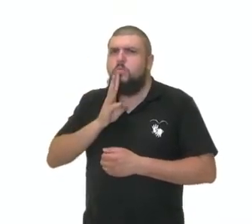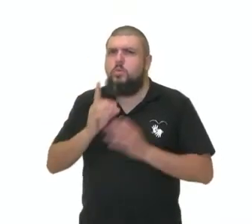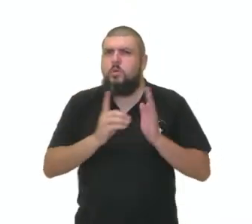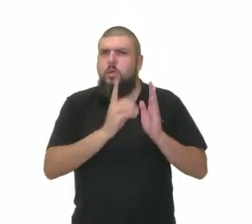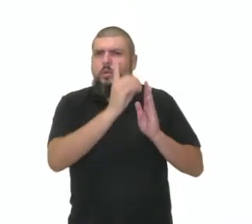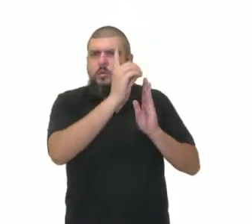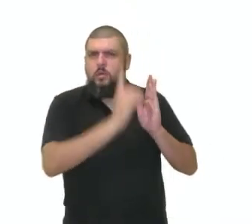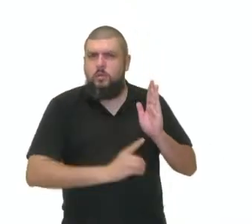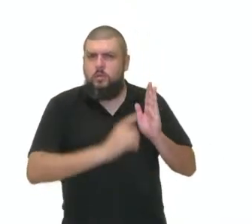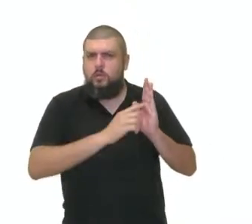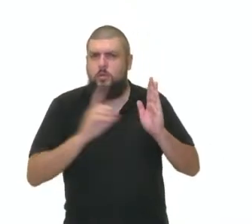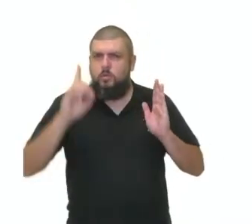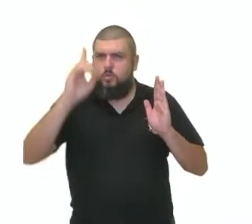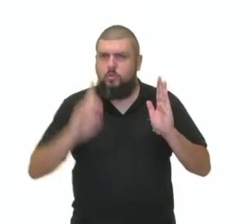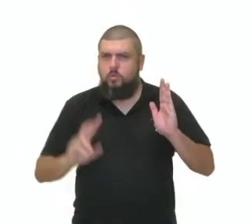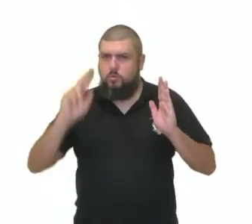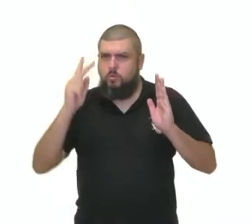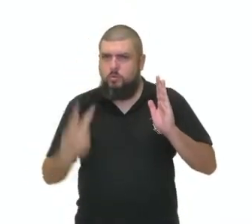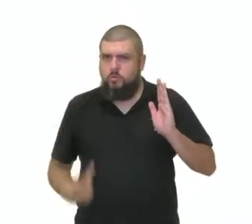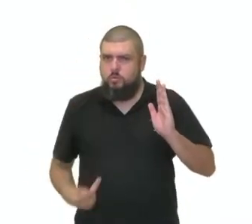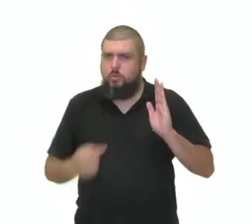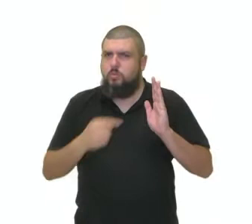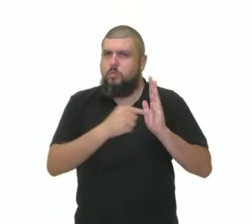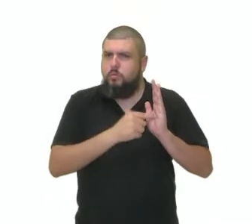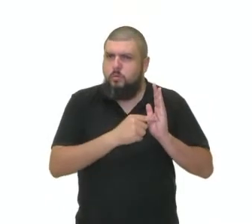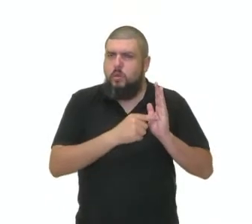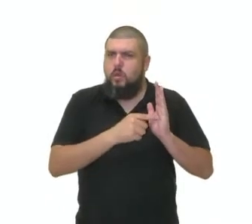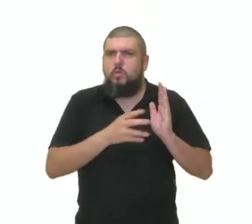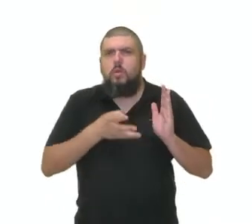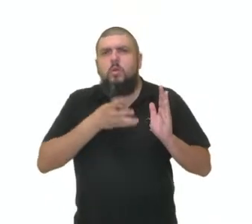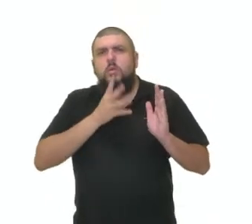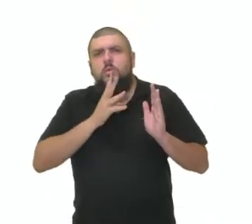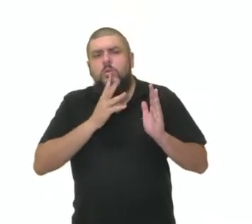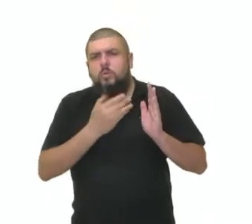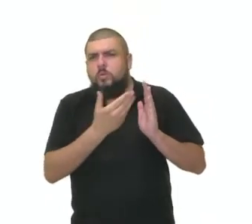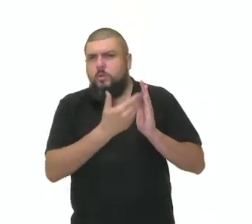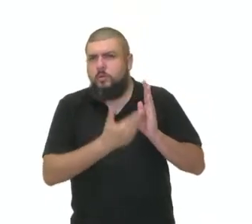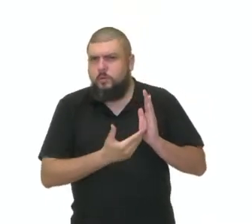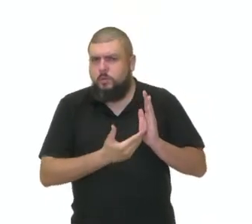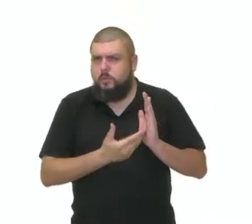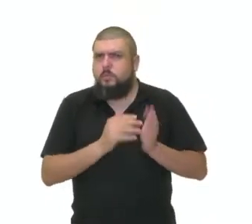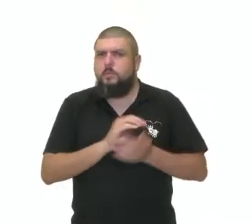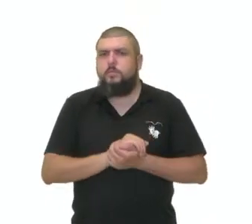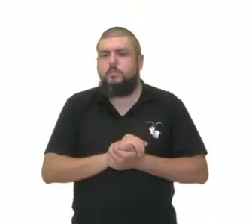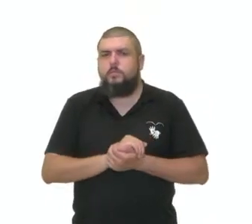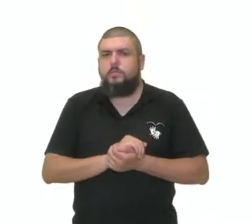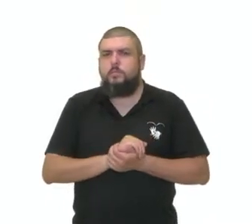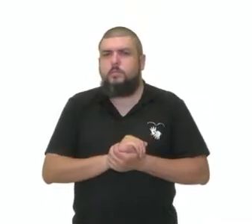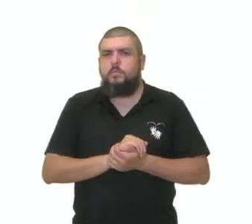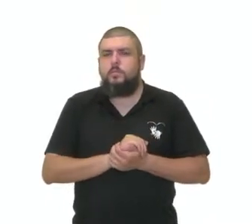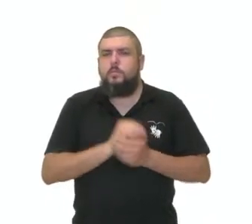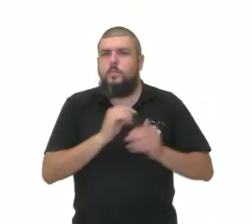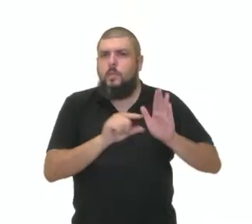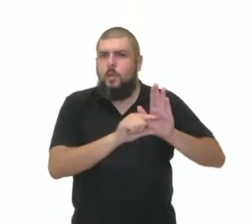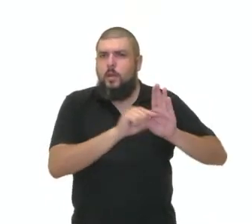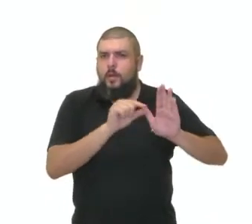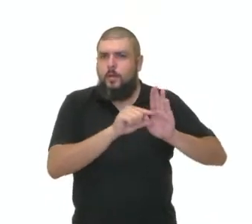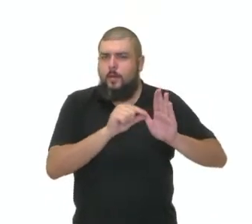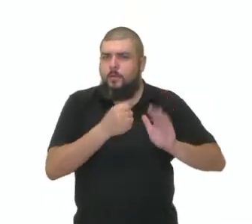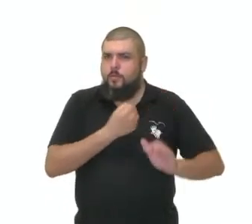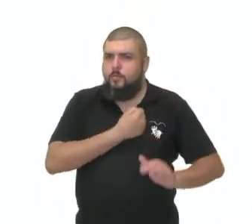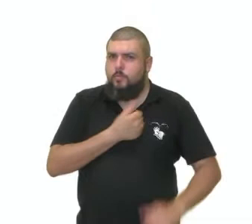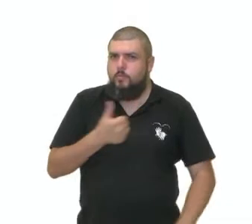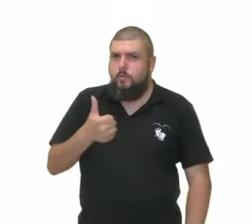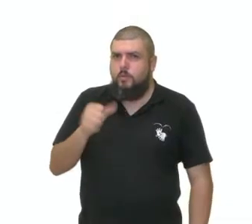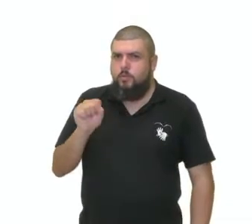Humanos? Será que eles conhecem e defendem a liberdade religiosa? Artigo 18 da Declaração